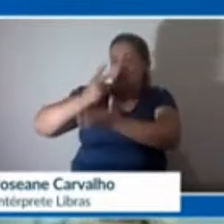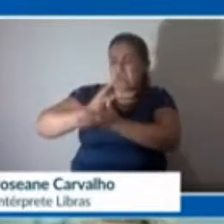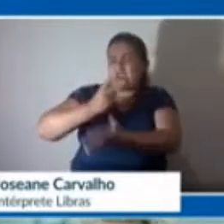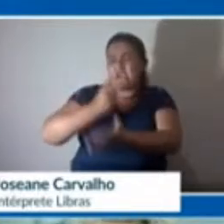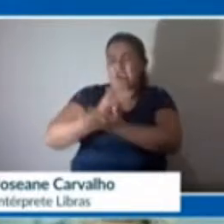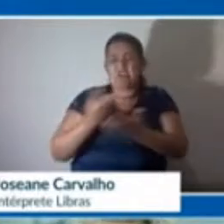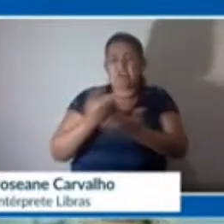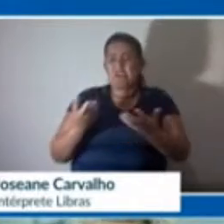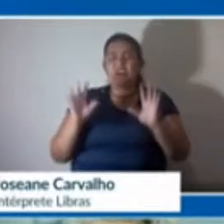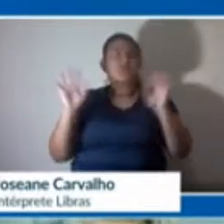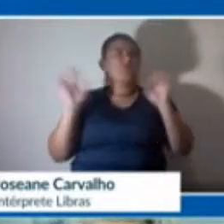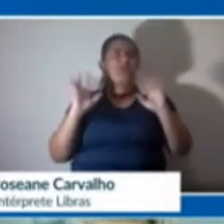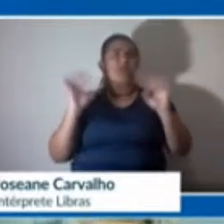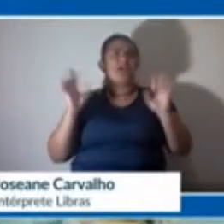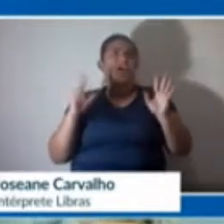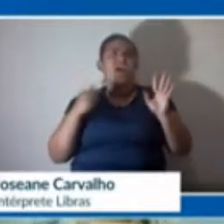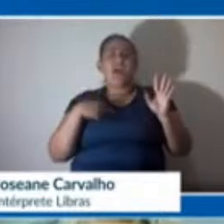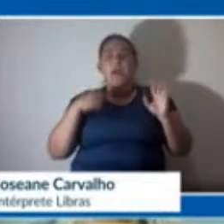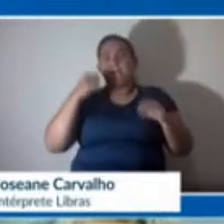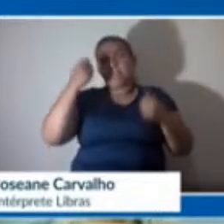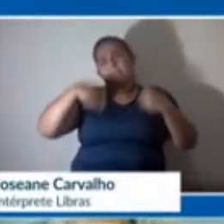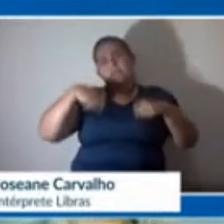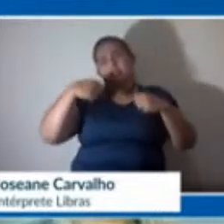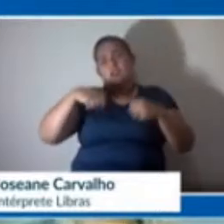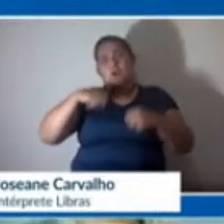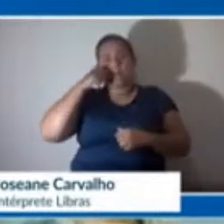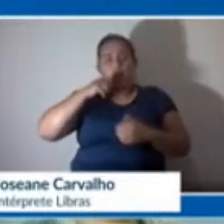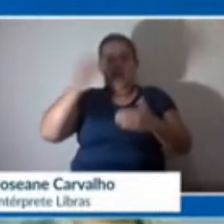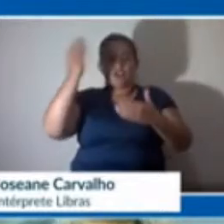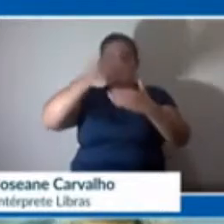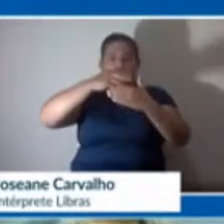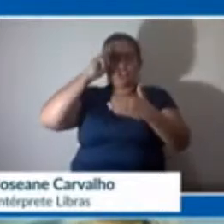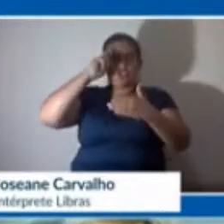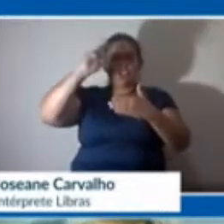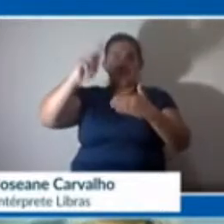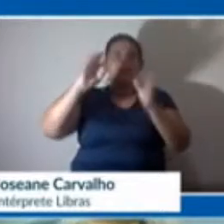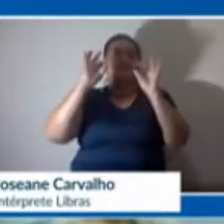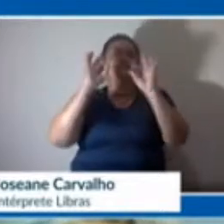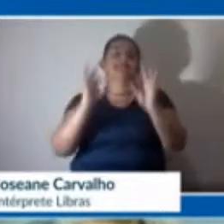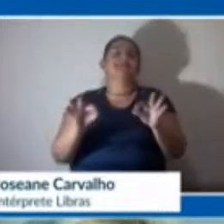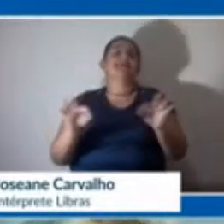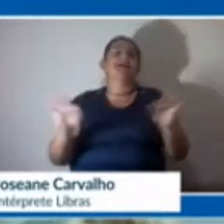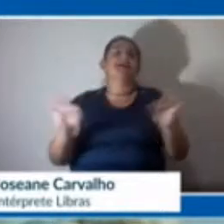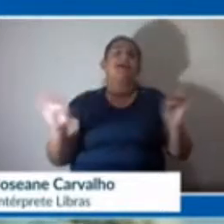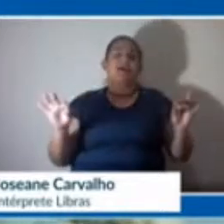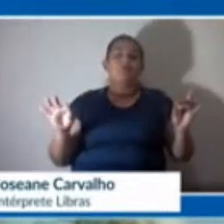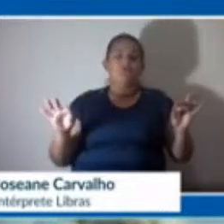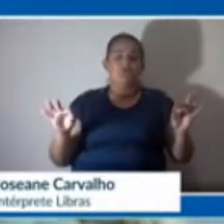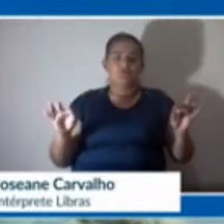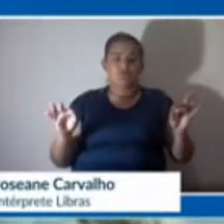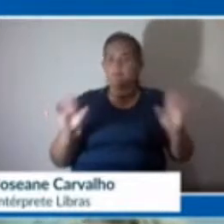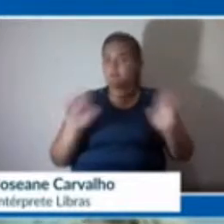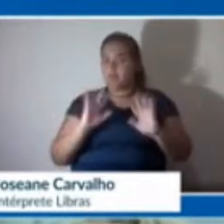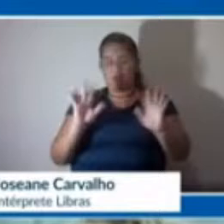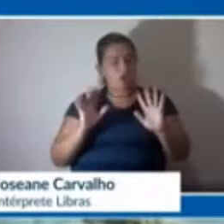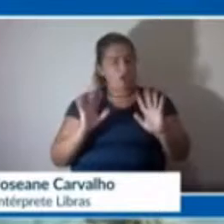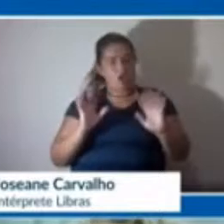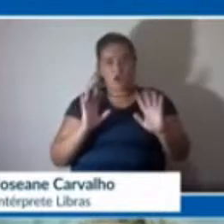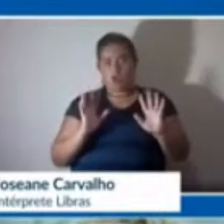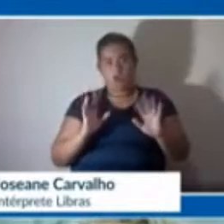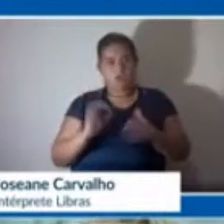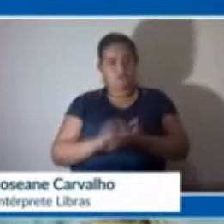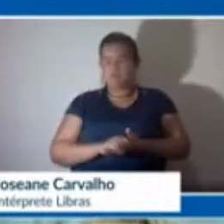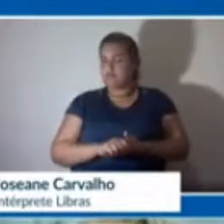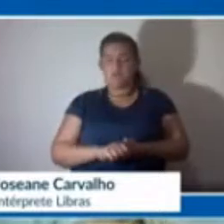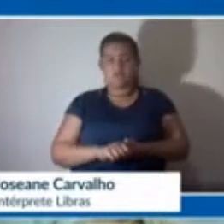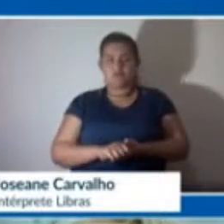Não é basta ser uma diretora mulher que já está com o filme assegurado na nossa mostra. Não, por quê? Exatamente